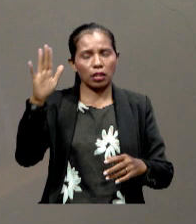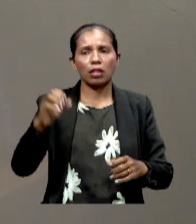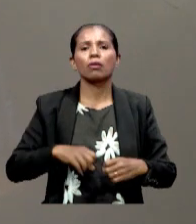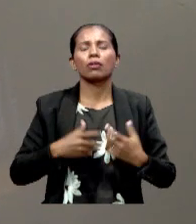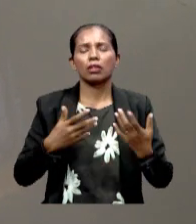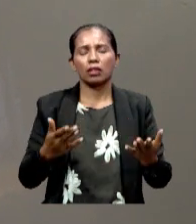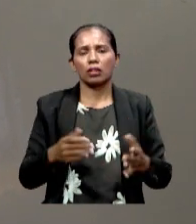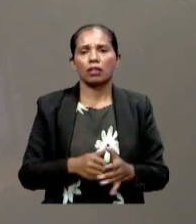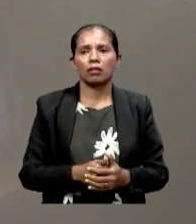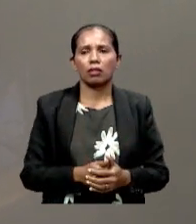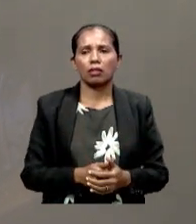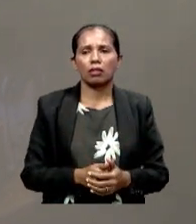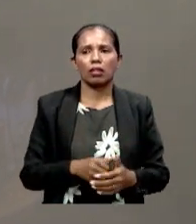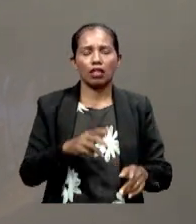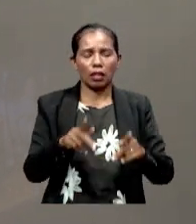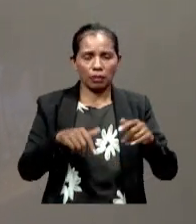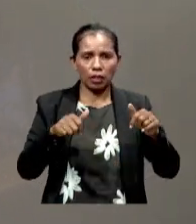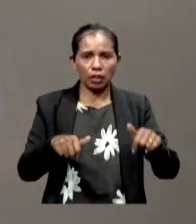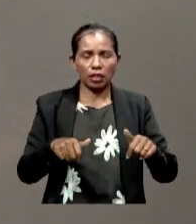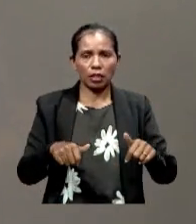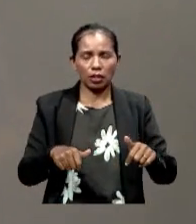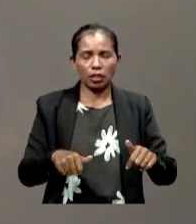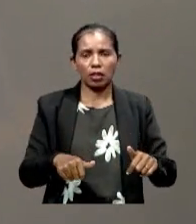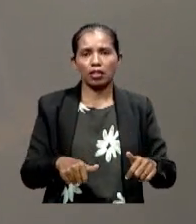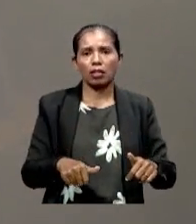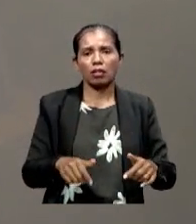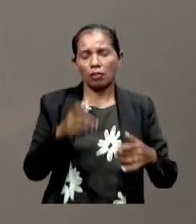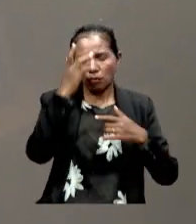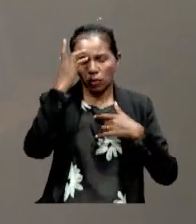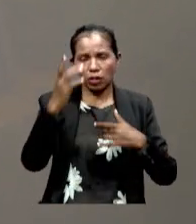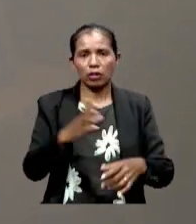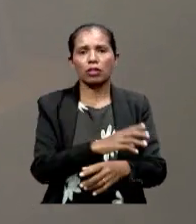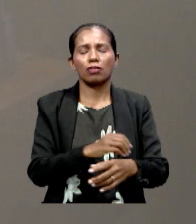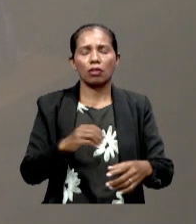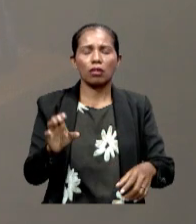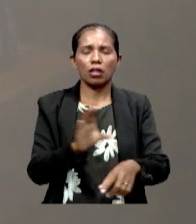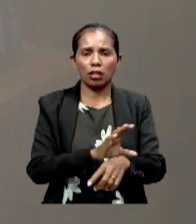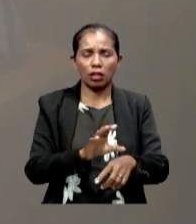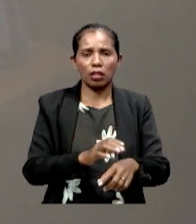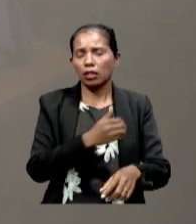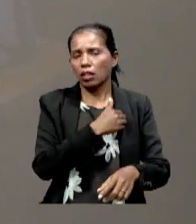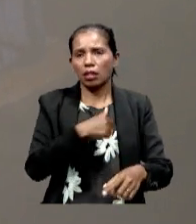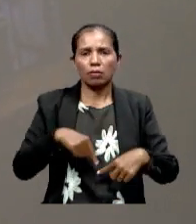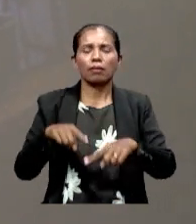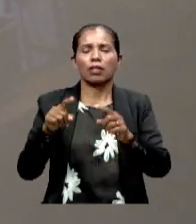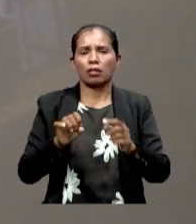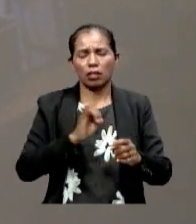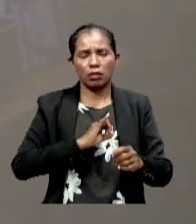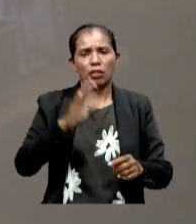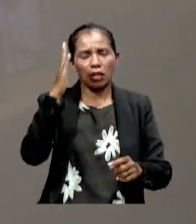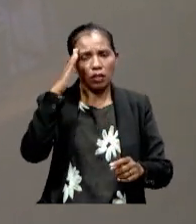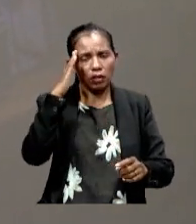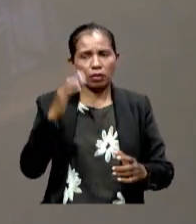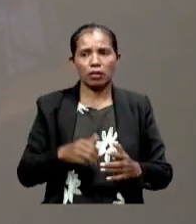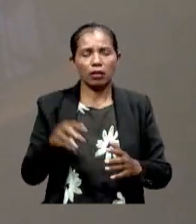selo balumba ho tumor ne ne sida ba fali ne. Ahu ne hanoi kare